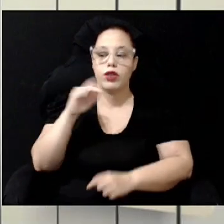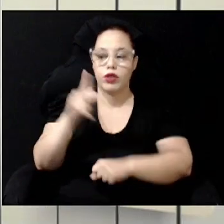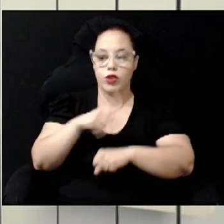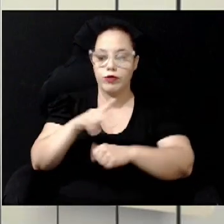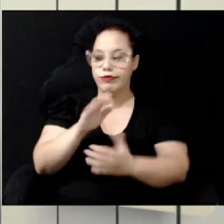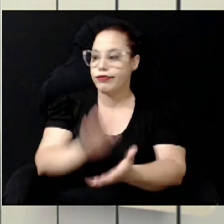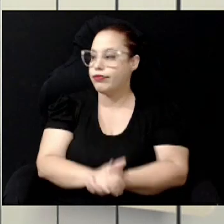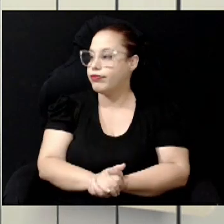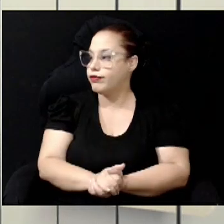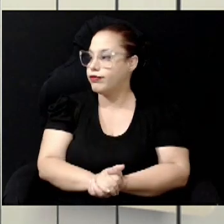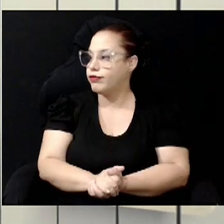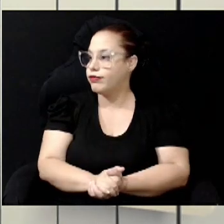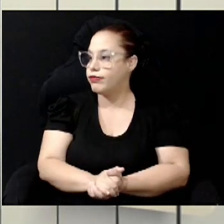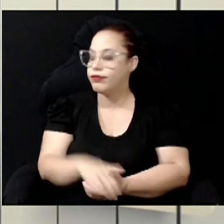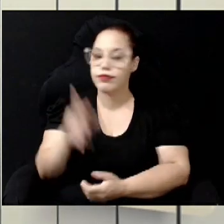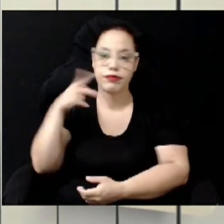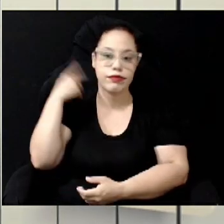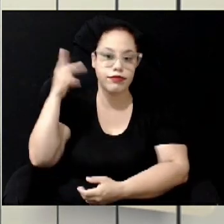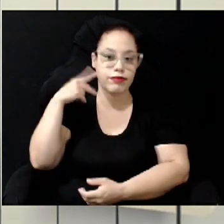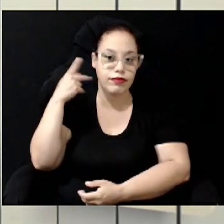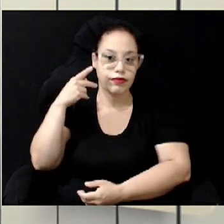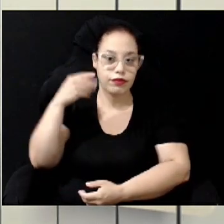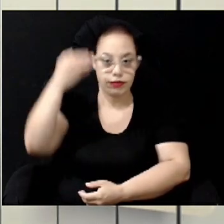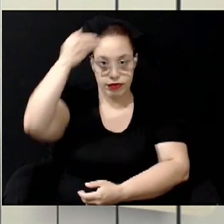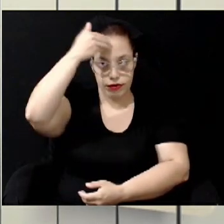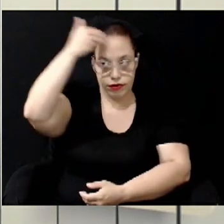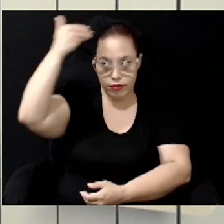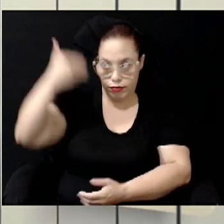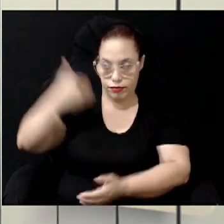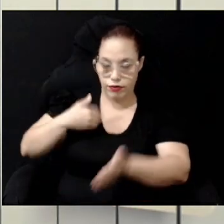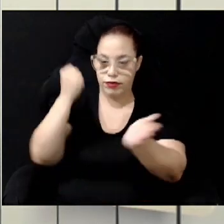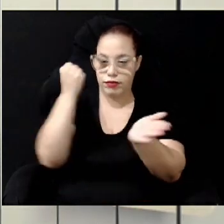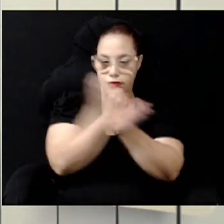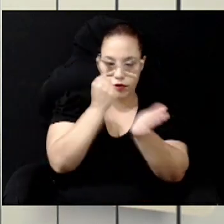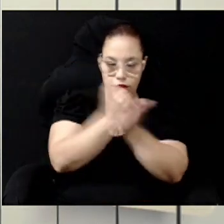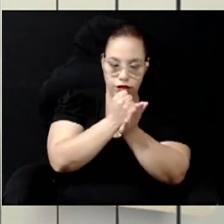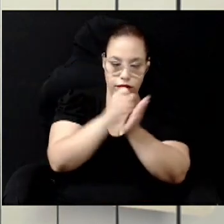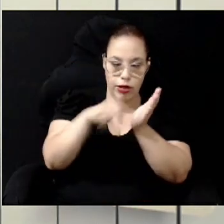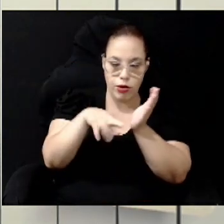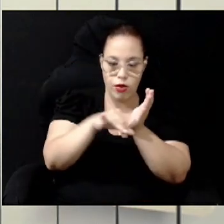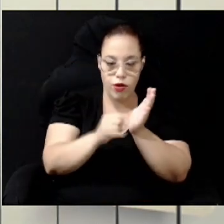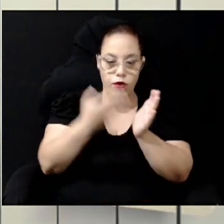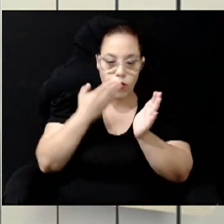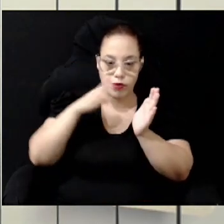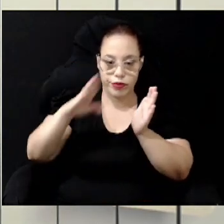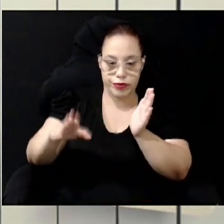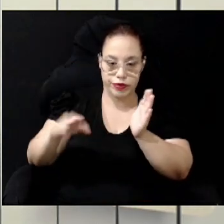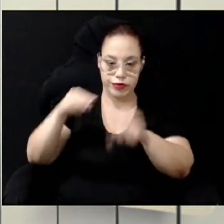A vereadora Débora Palermo protocolou uma moção em que apela ao Ministério das